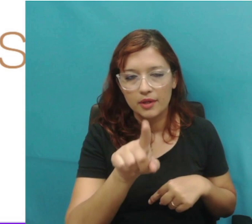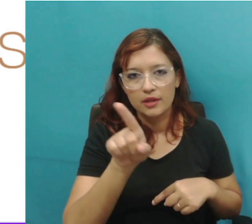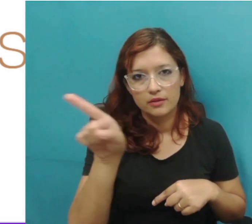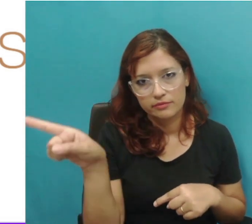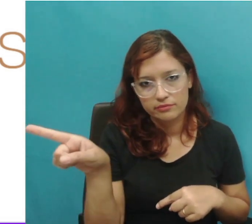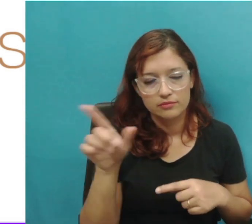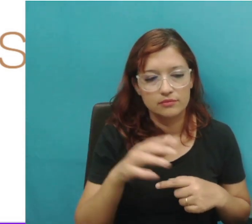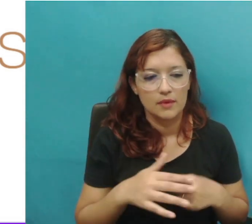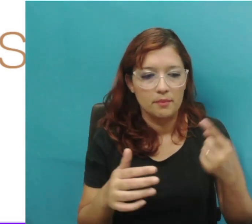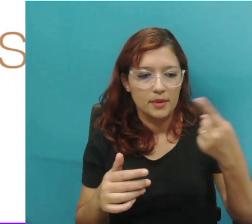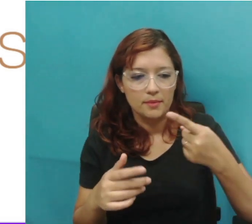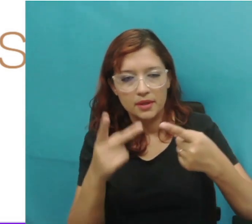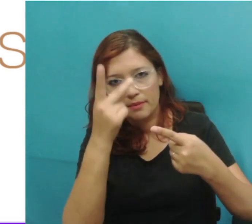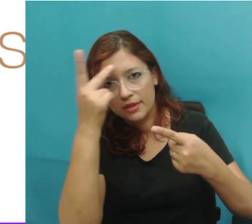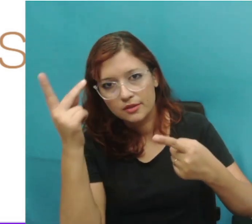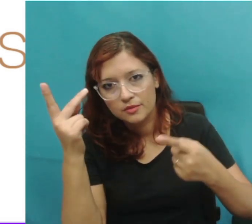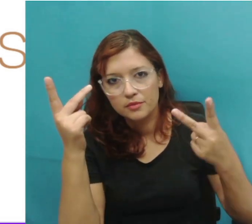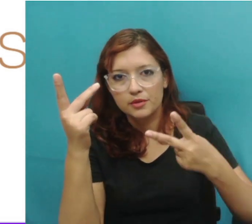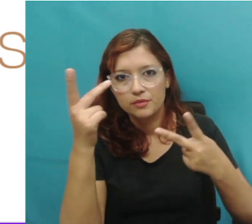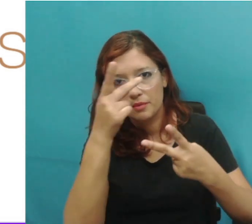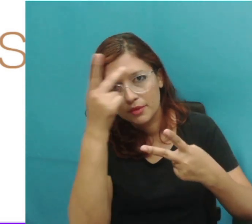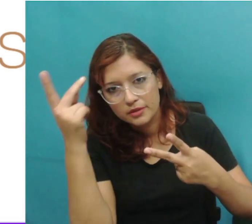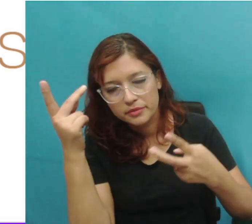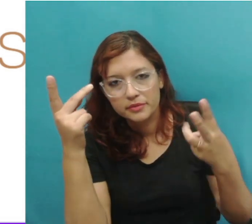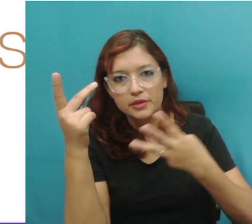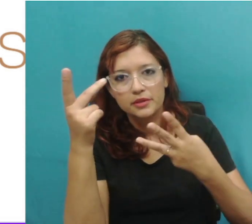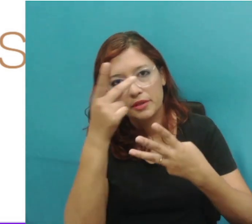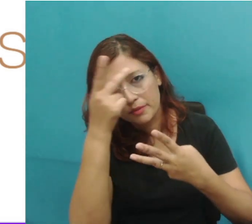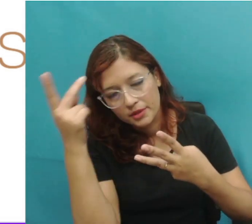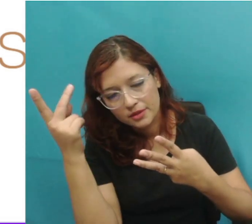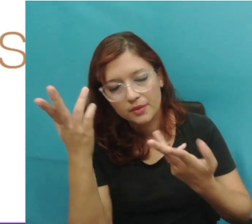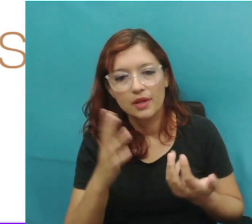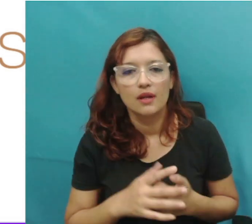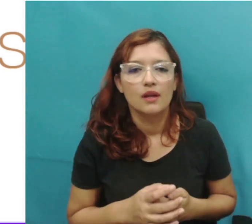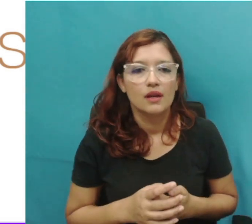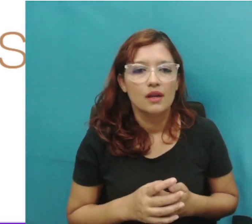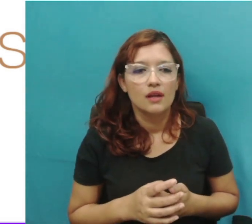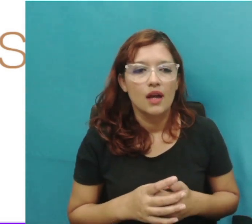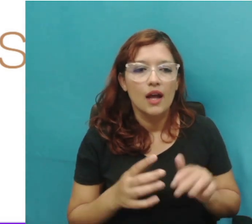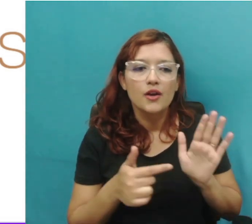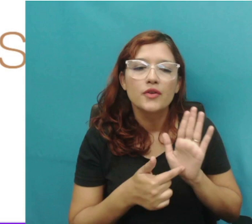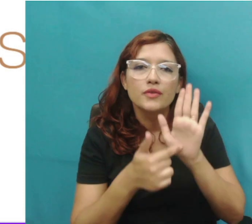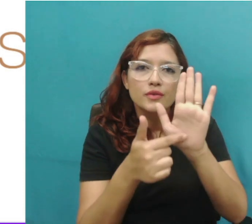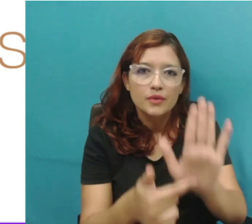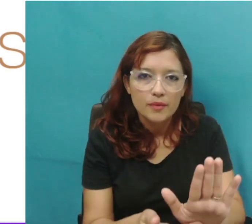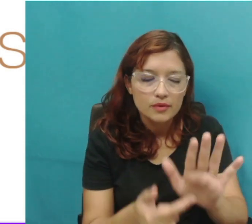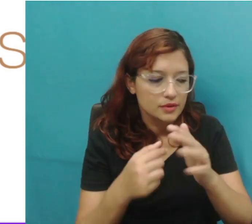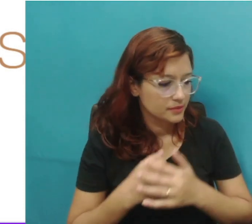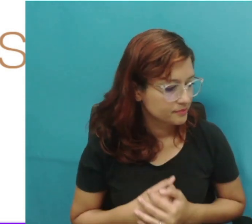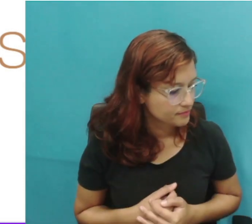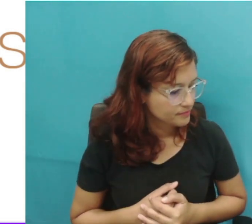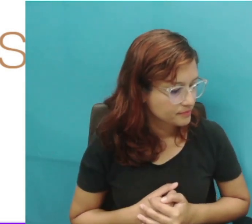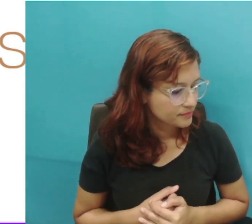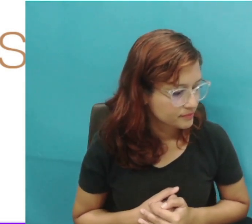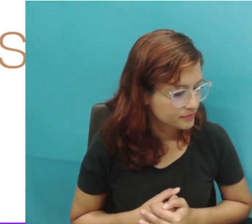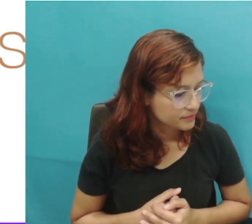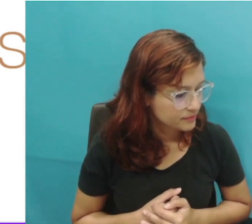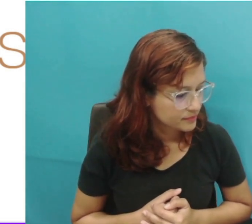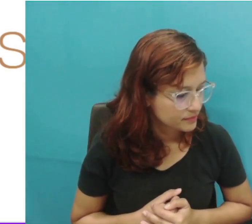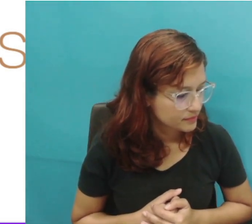às pessoas do discurso. A primeira pessoa, a segunda pessoa ou a terceira.